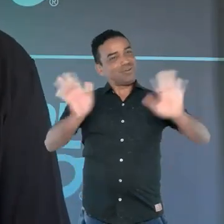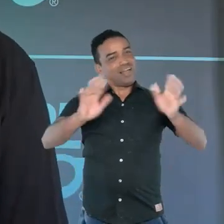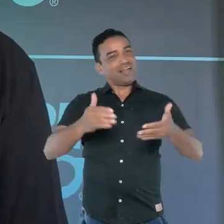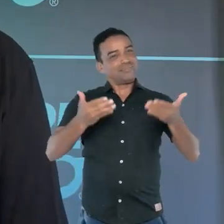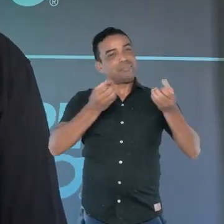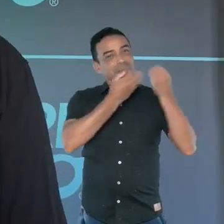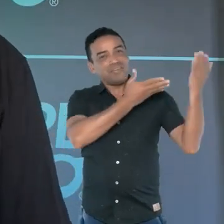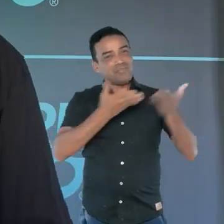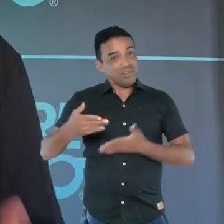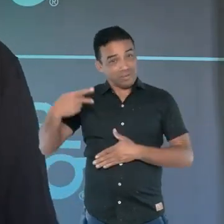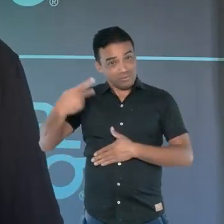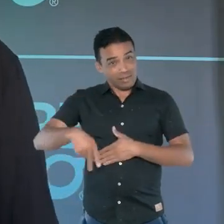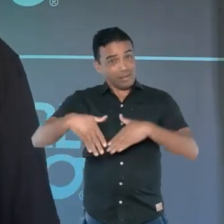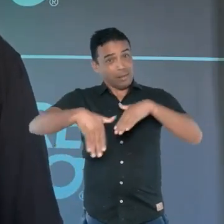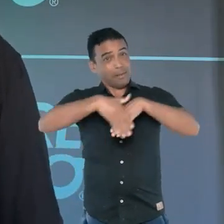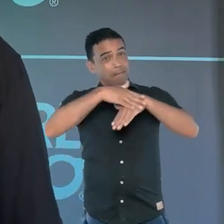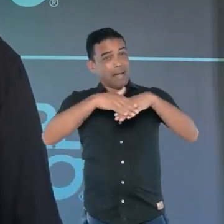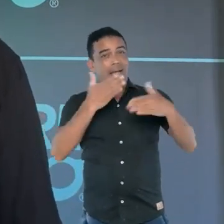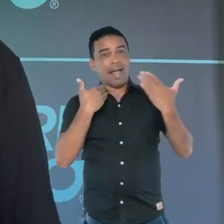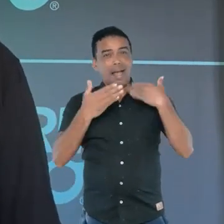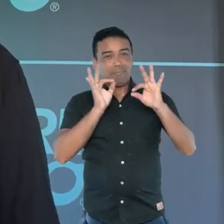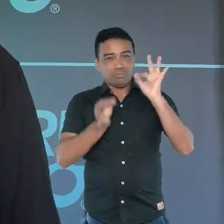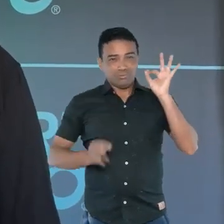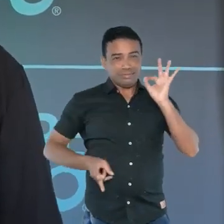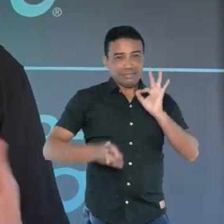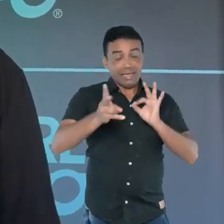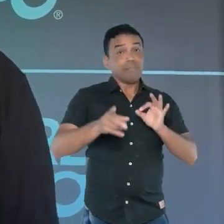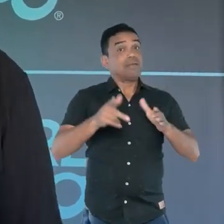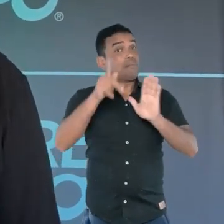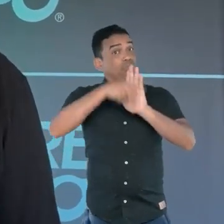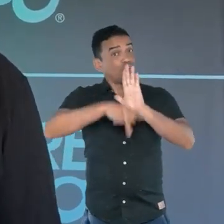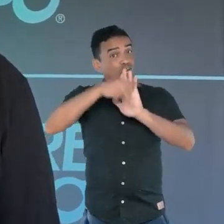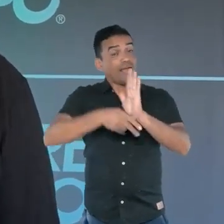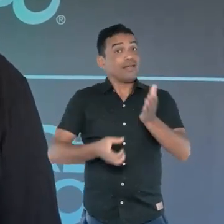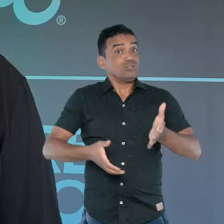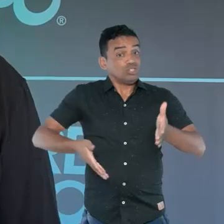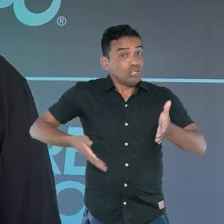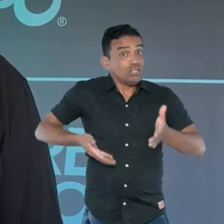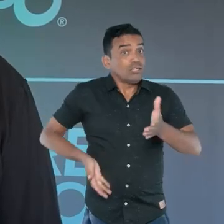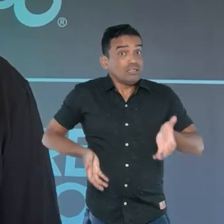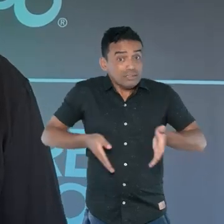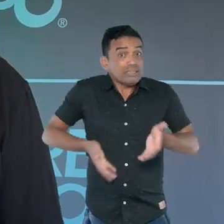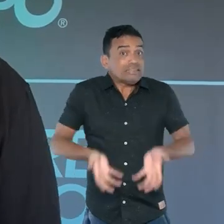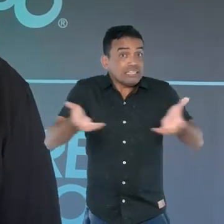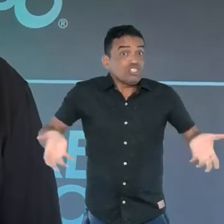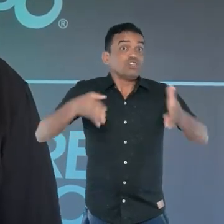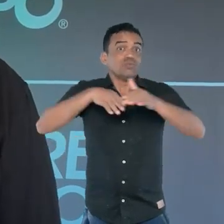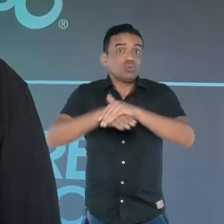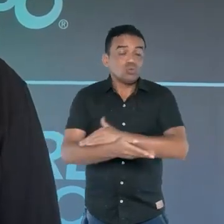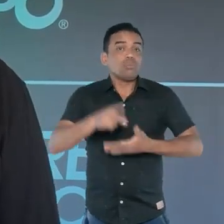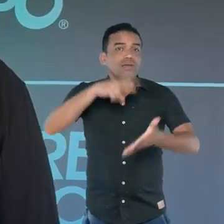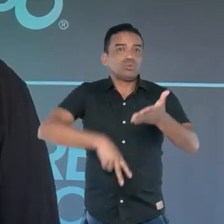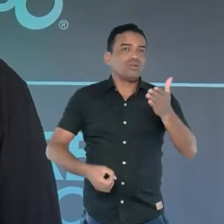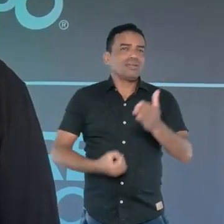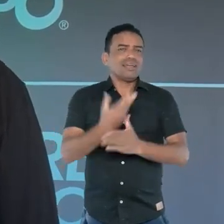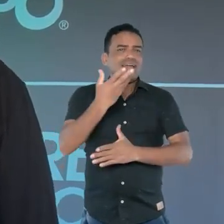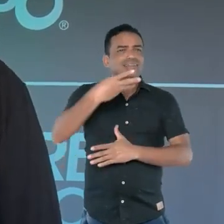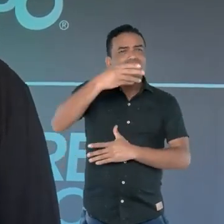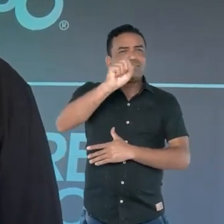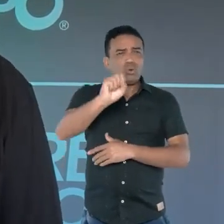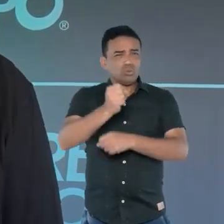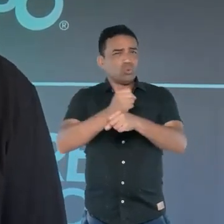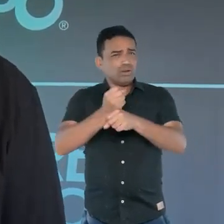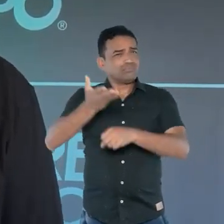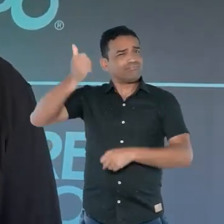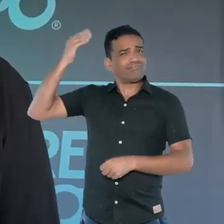Olá, bem-vindos ao Sempre um Papo, esse projeto de incentivo ao hábito da leitura criado há 38 anos pelo jornalista mineiro